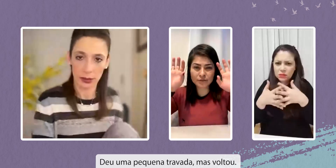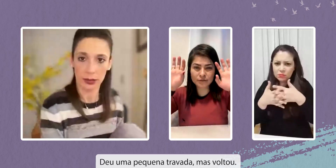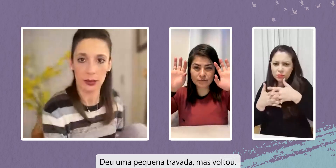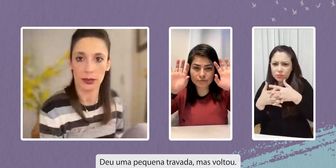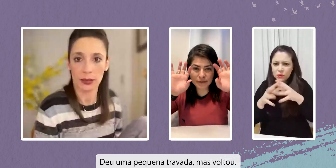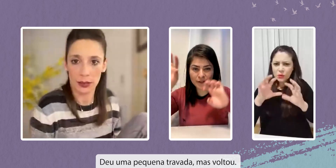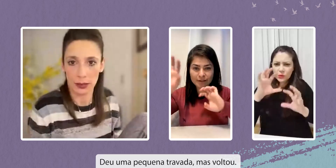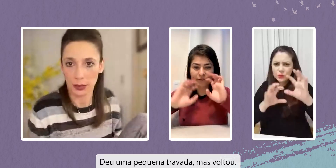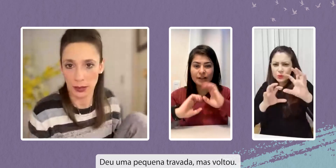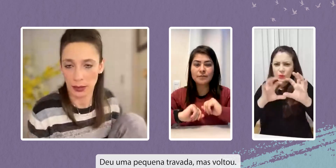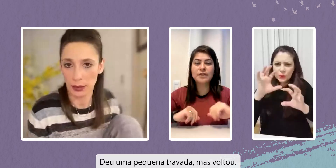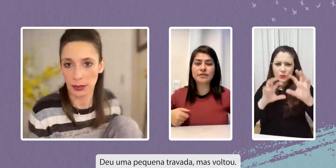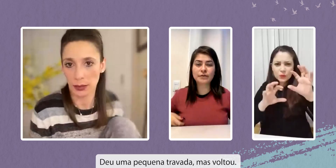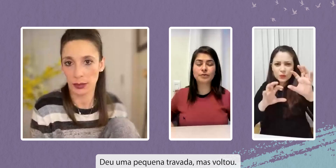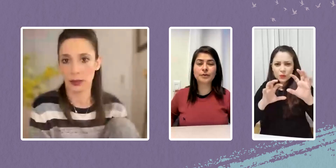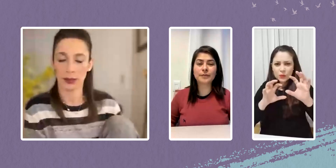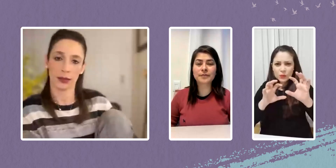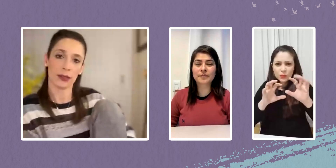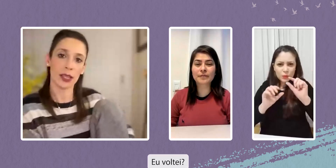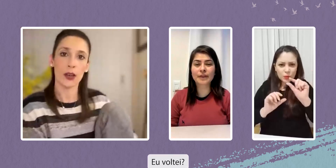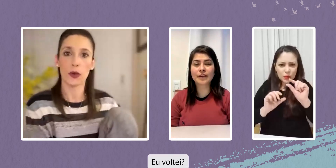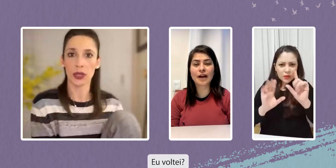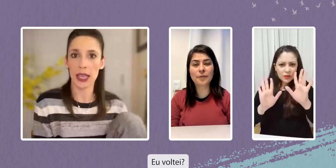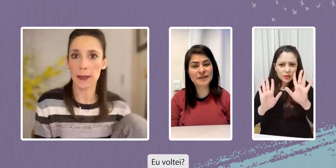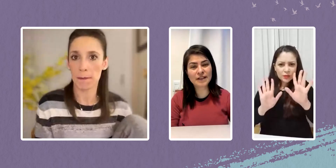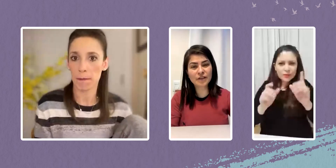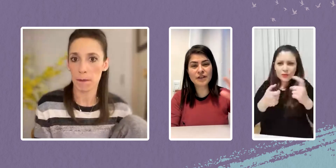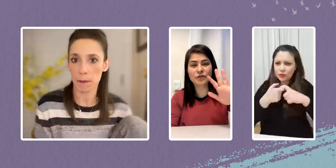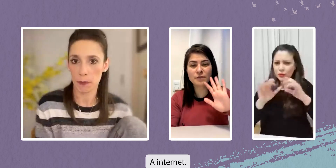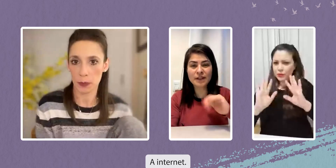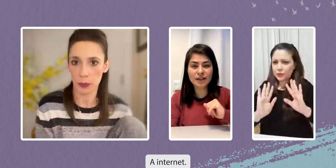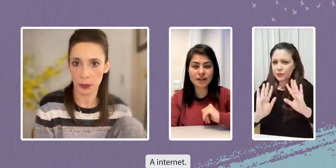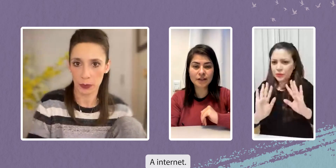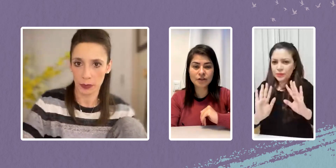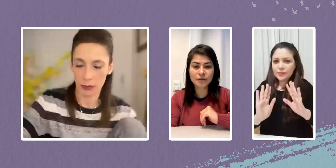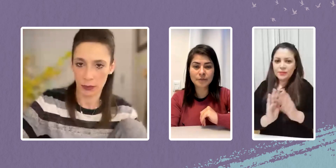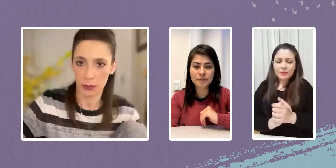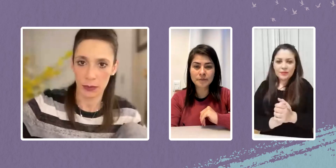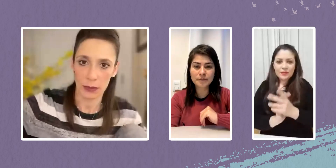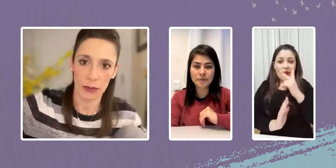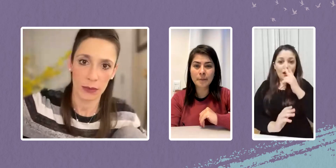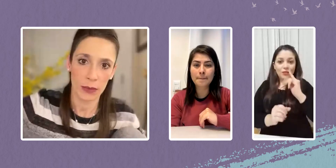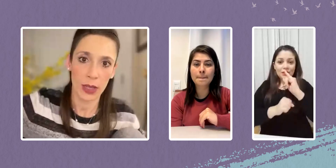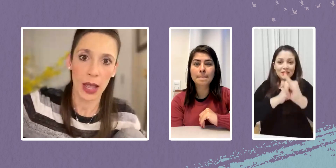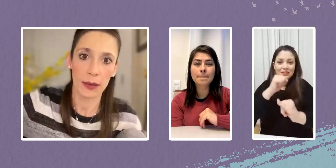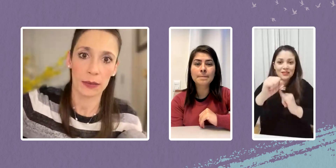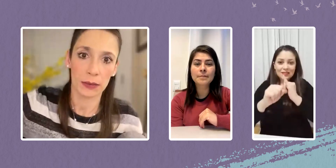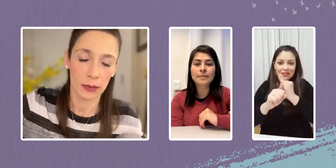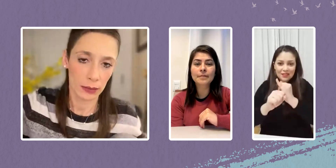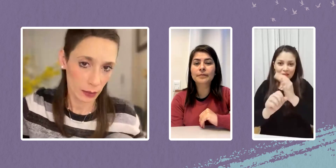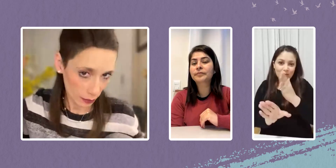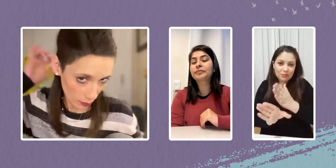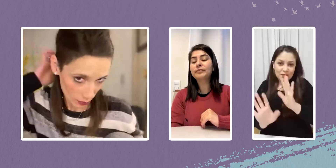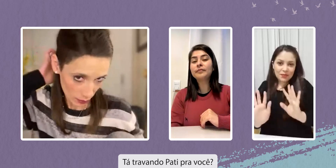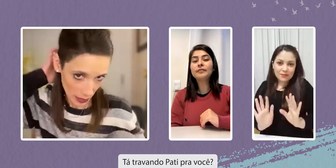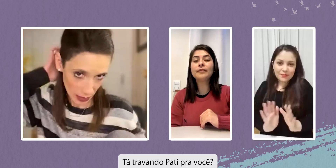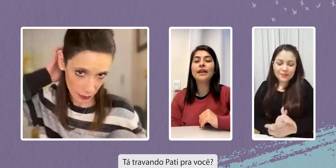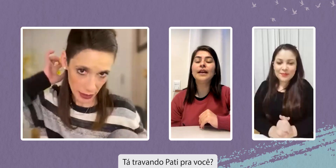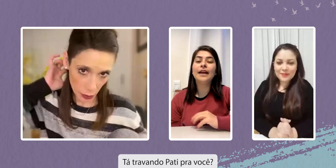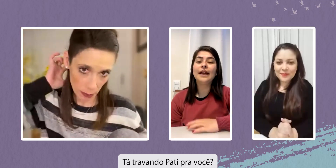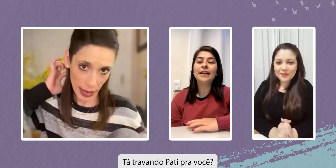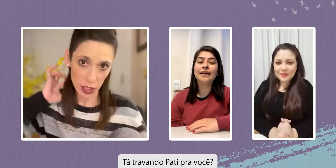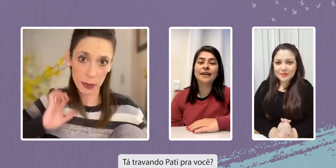uma pequena travada, mas voltou. Eu É voltei? a internet. Tá.